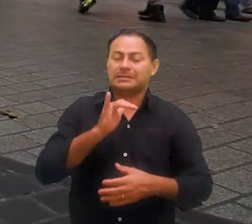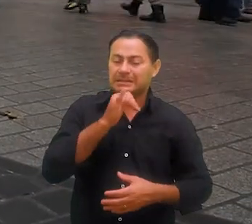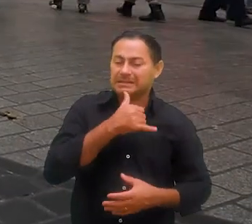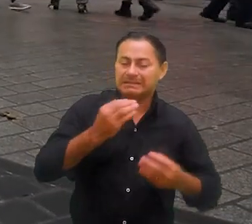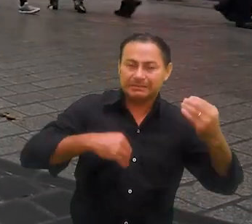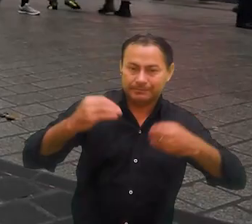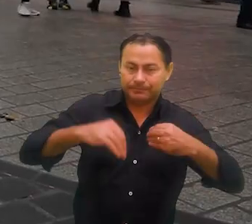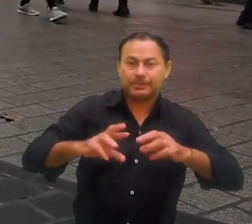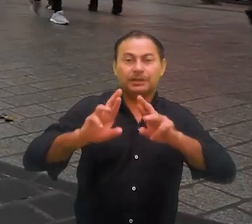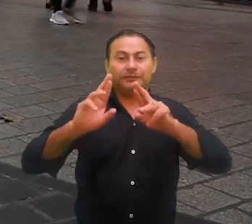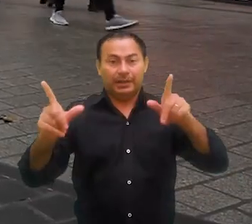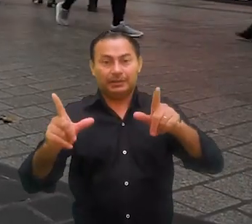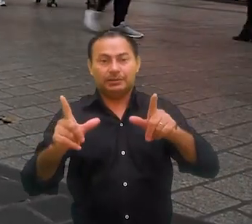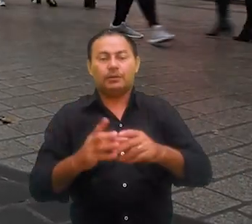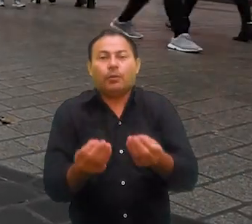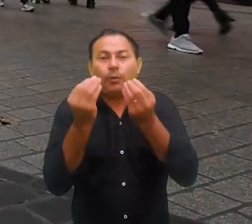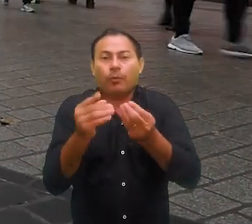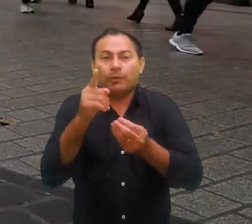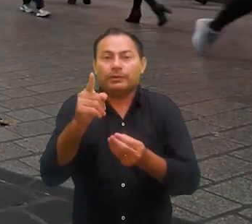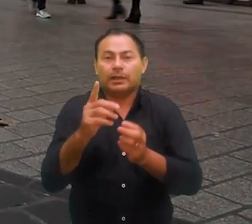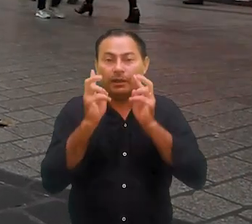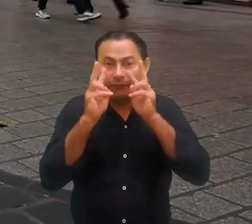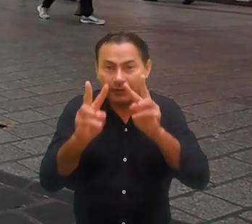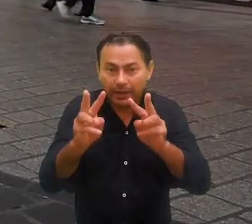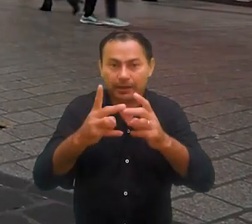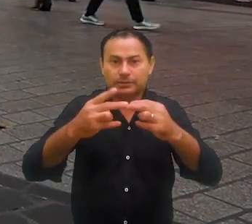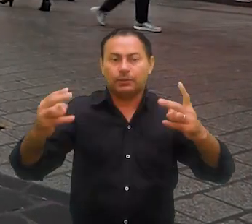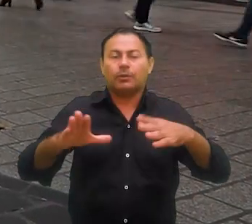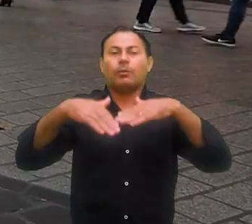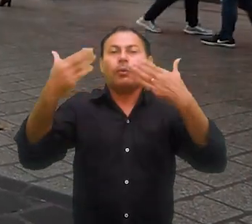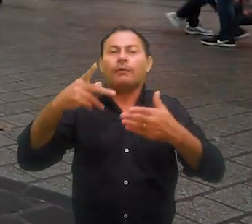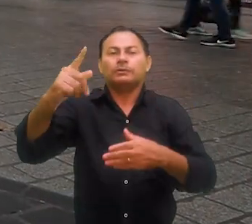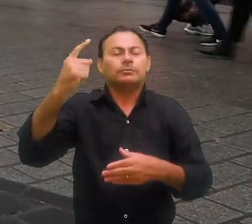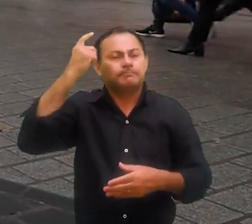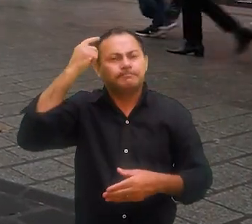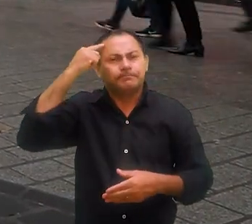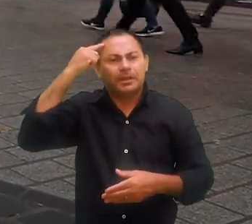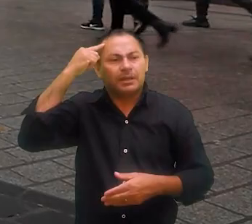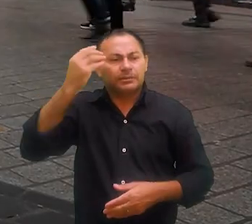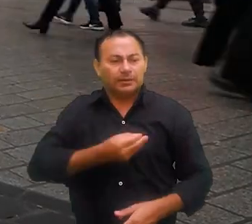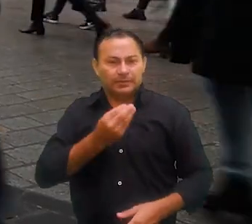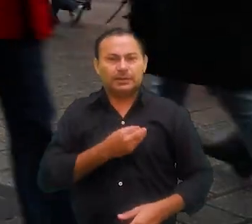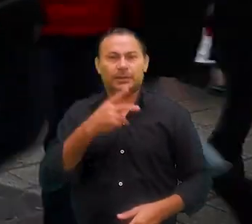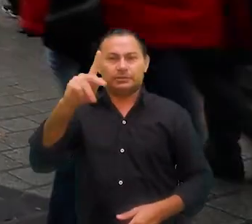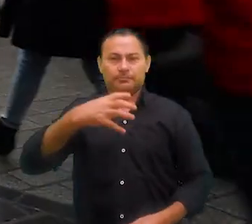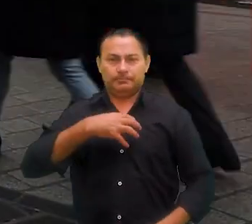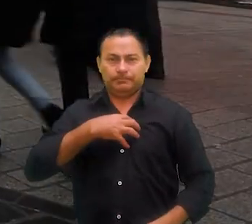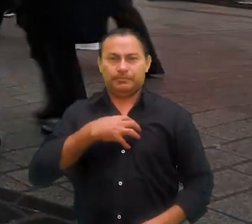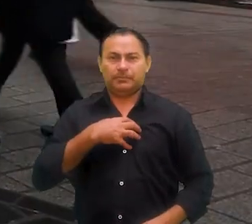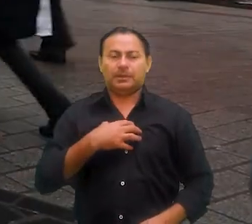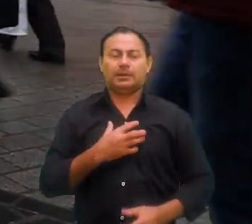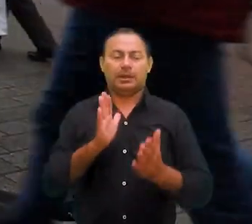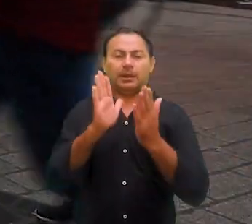sombria e deprimente. A diferença está em como você enxerga. Qual é a sua perspectiva de vida e a